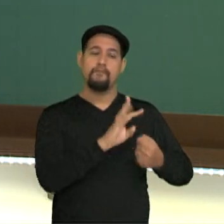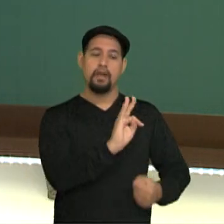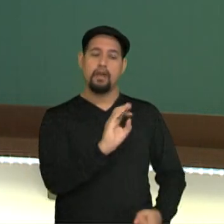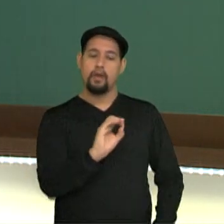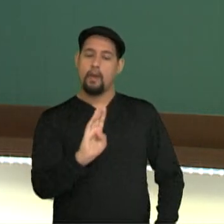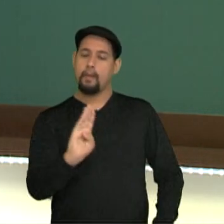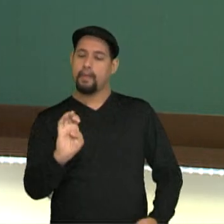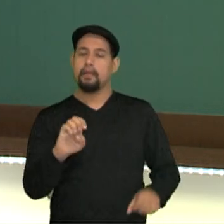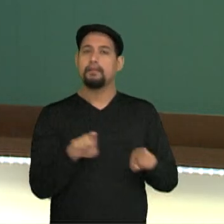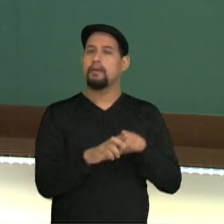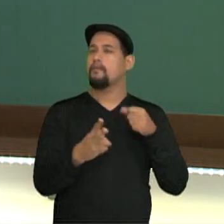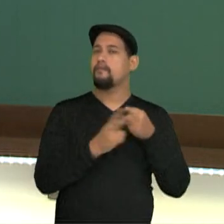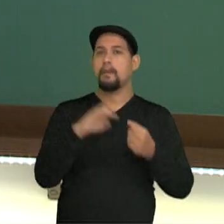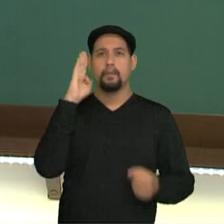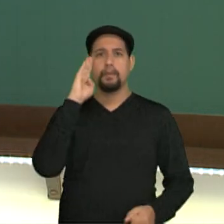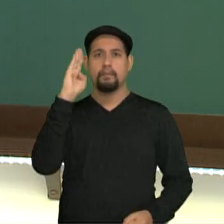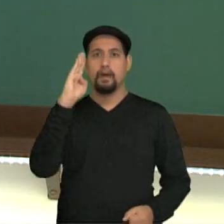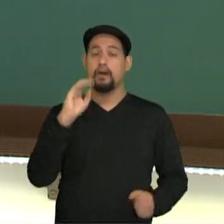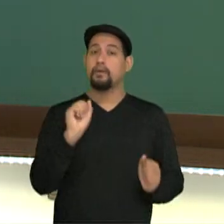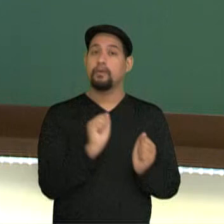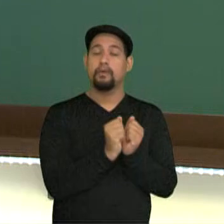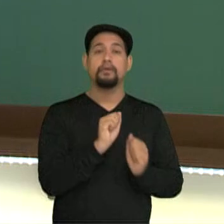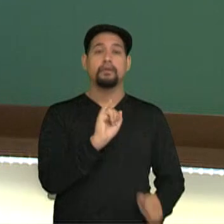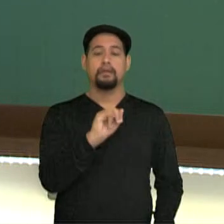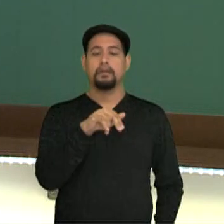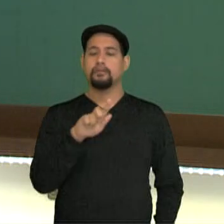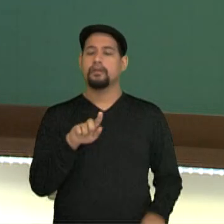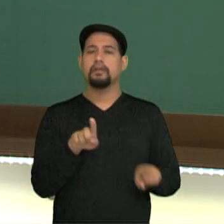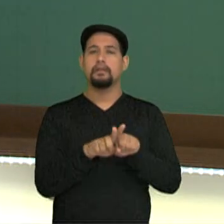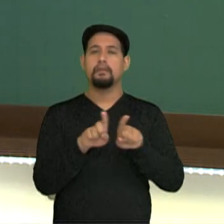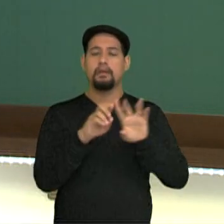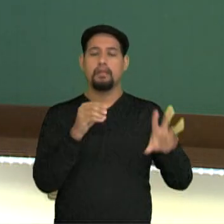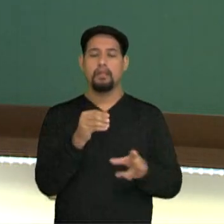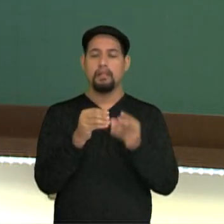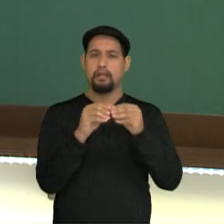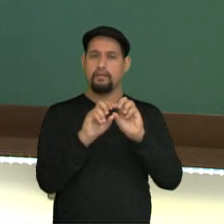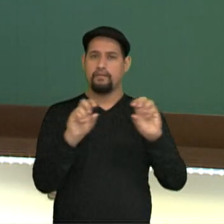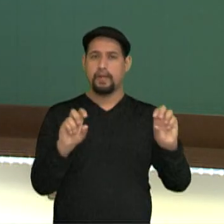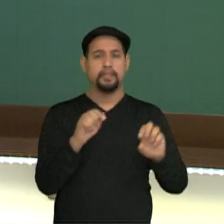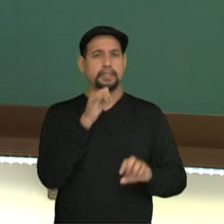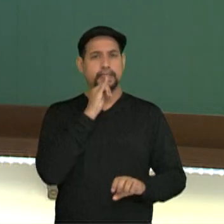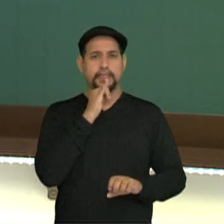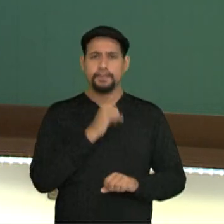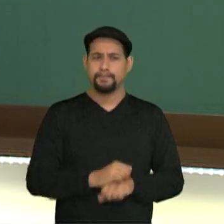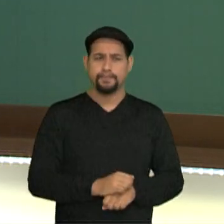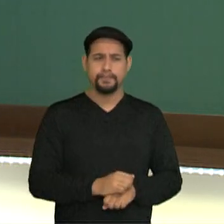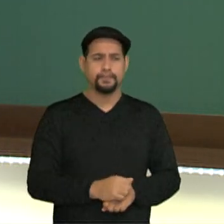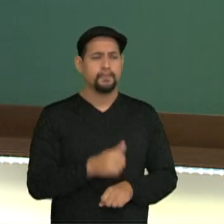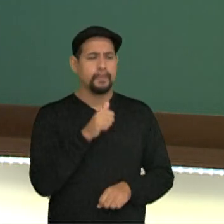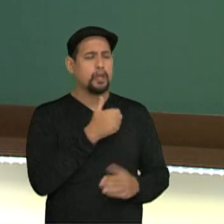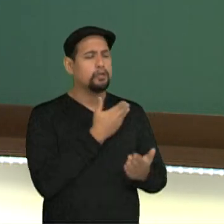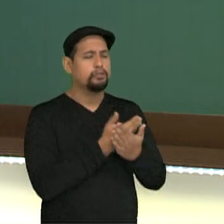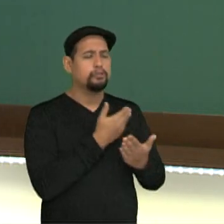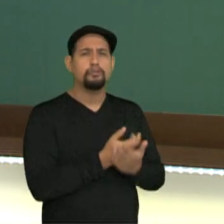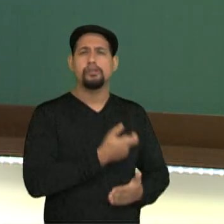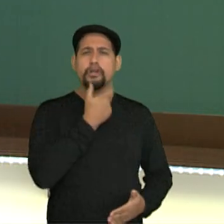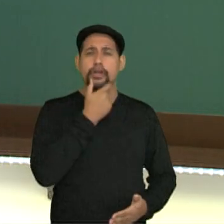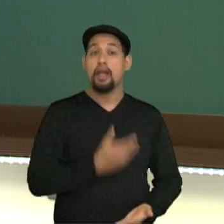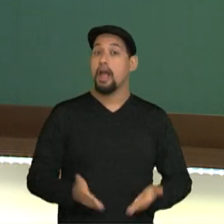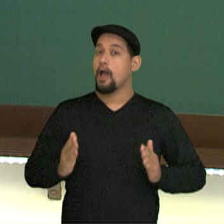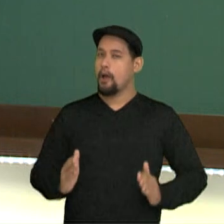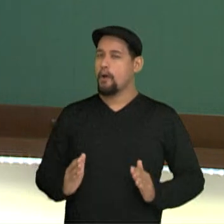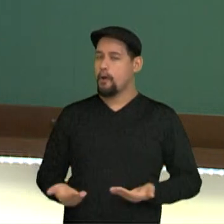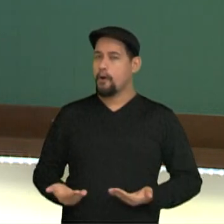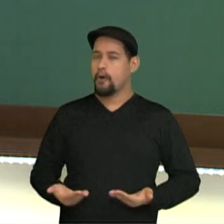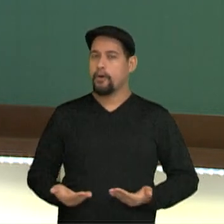a esse sujeito, o verbo principal com o ing e o complemento da frase. Por exemplo, she's studying English now. Ela está